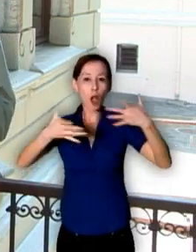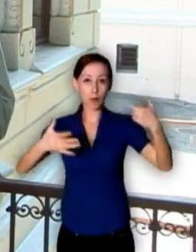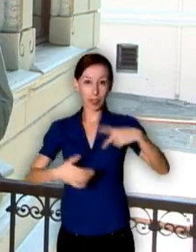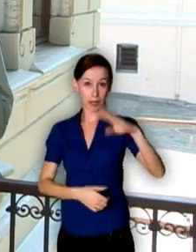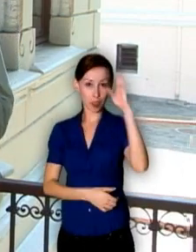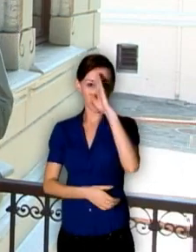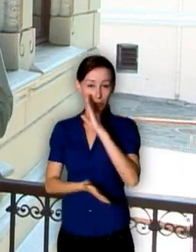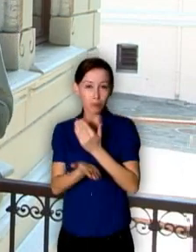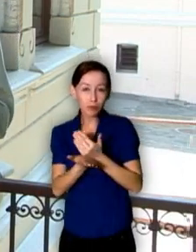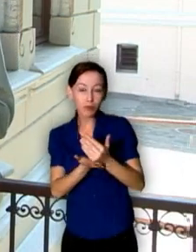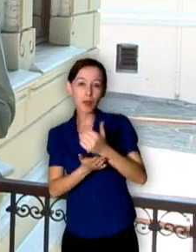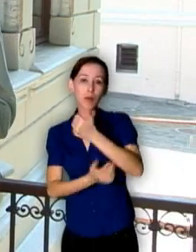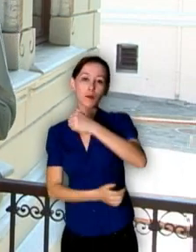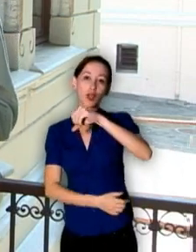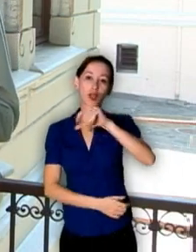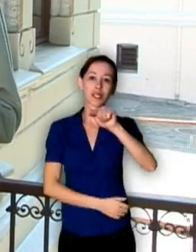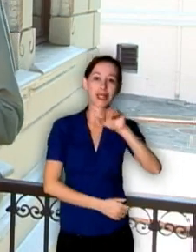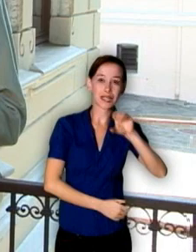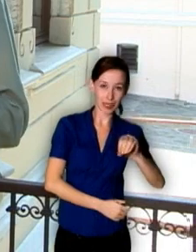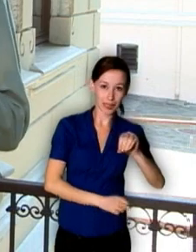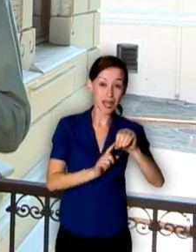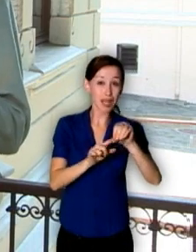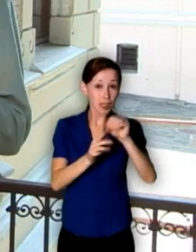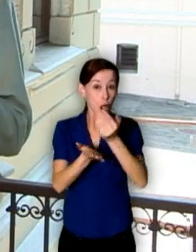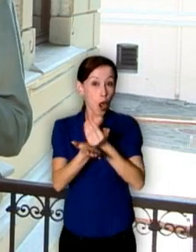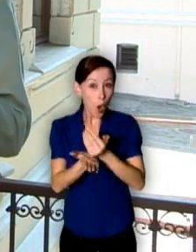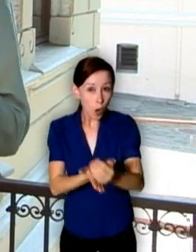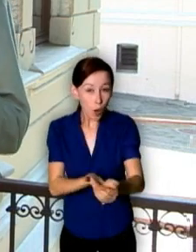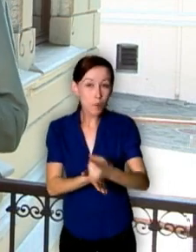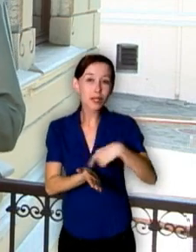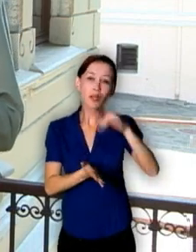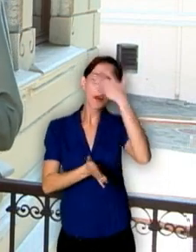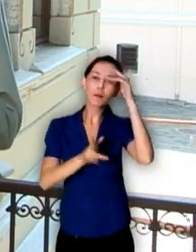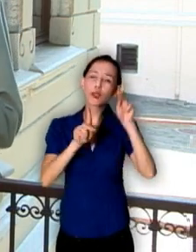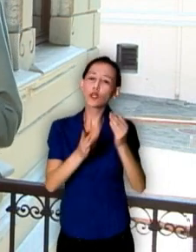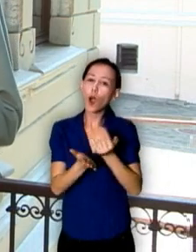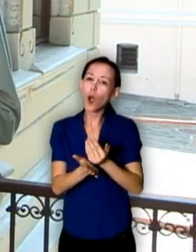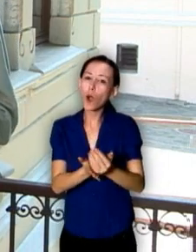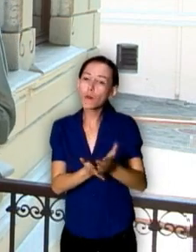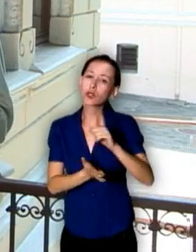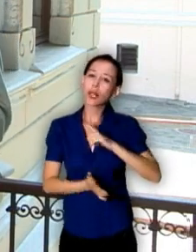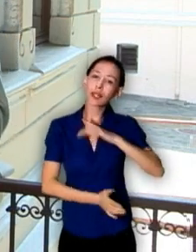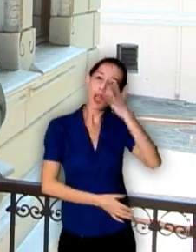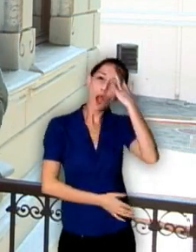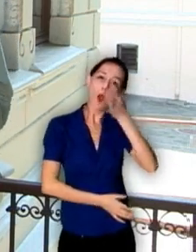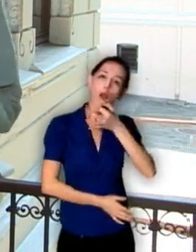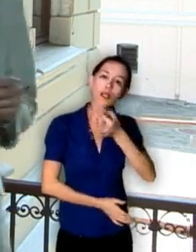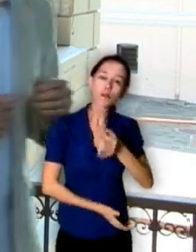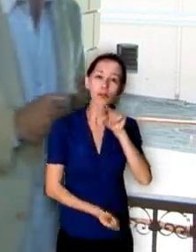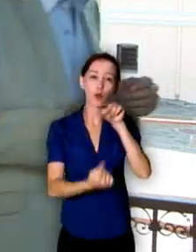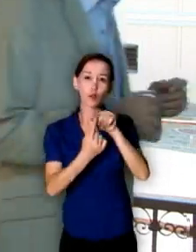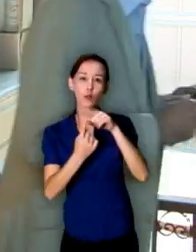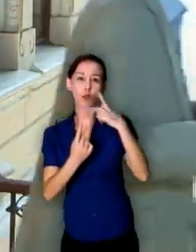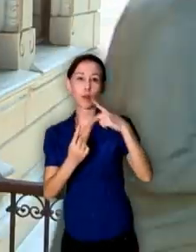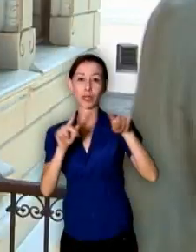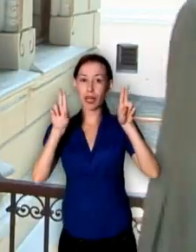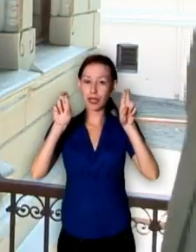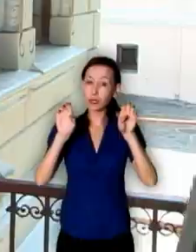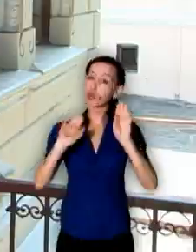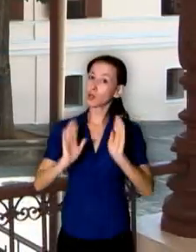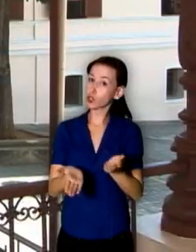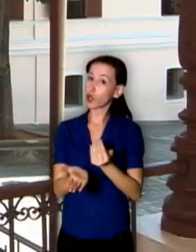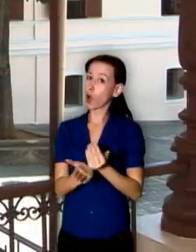de 1970. Desde então, as concepções sobre essa temática vêm sofrendo alterações.